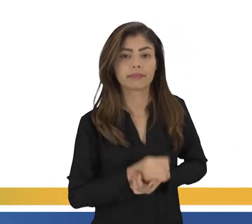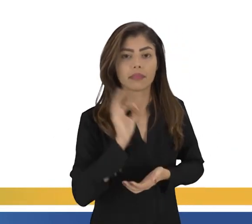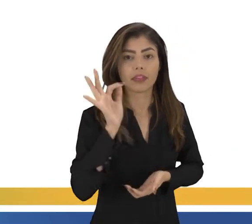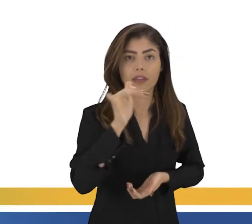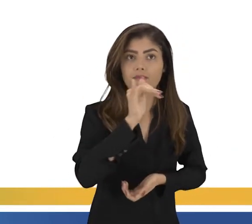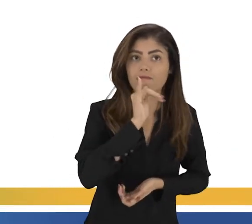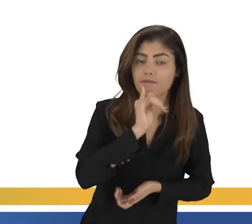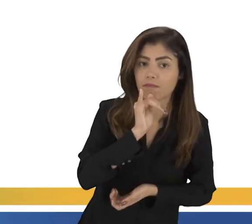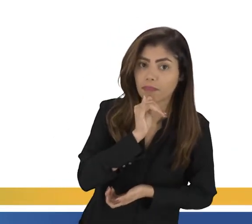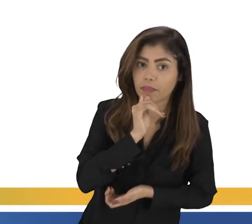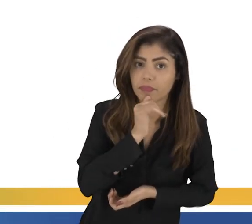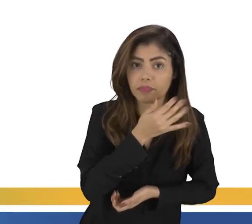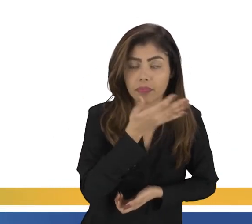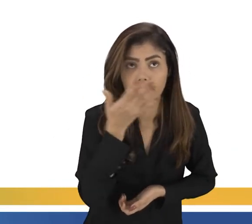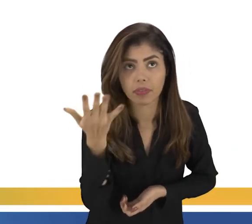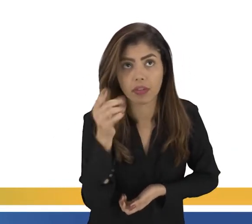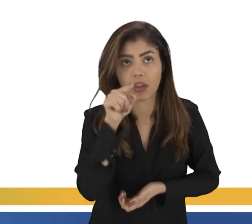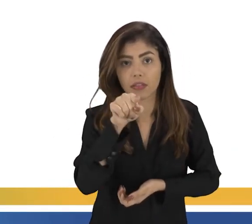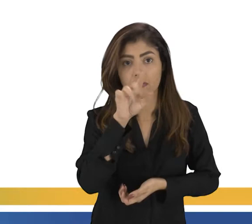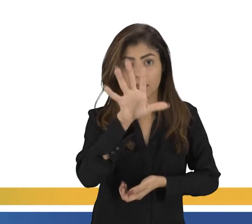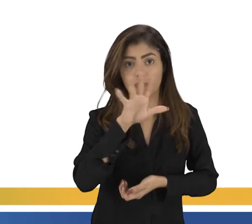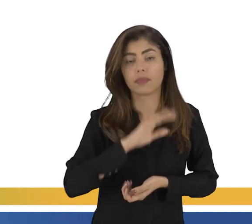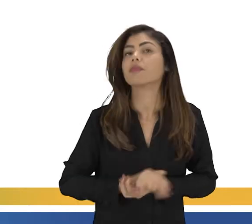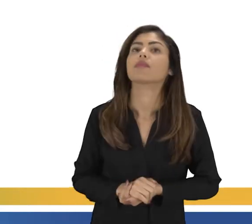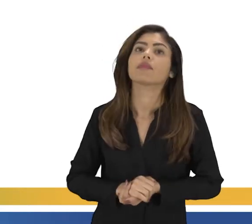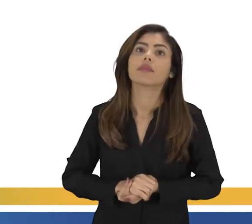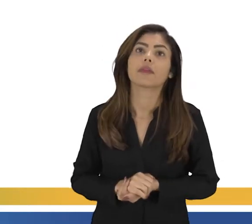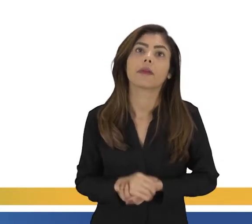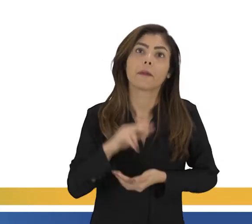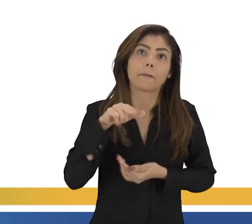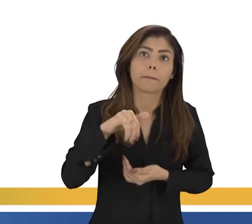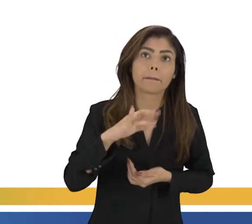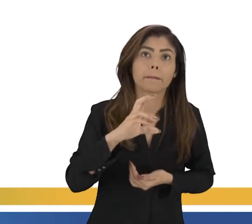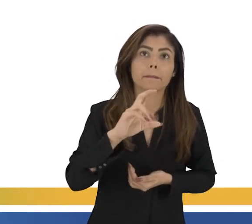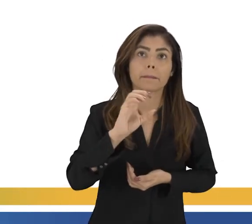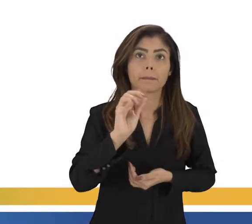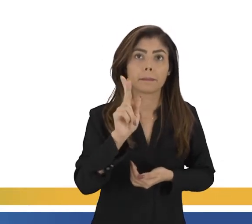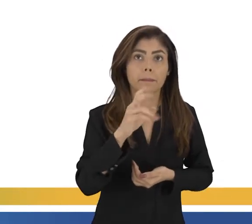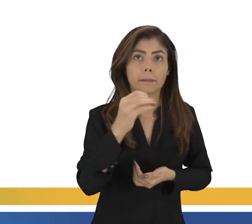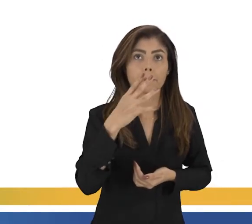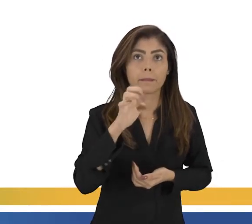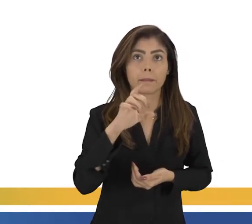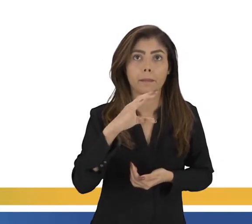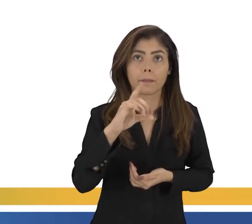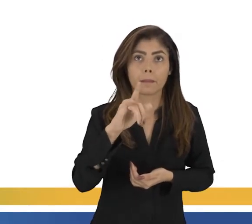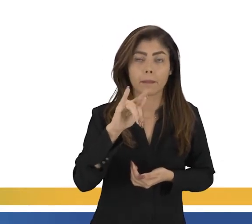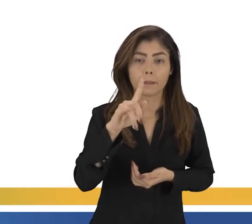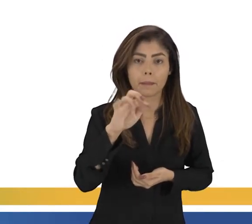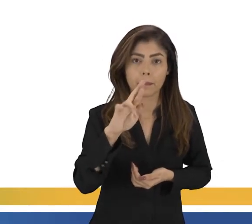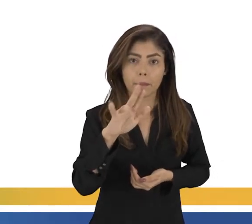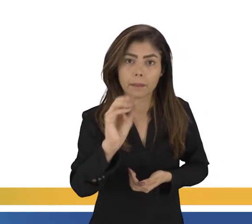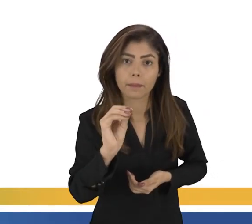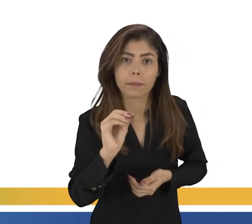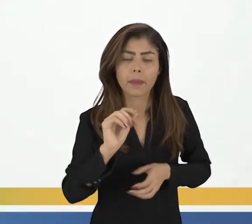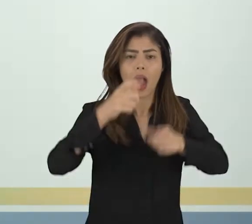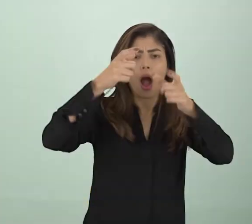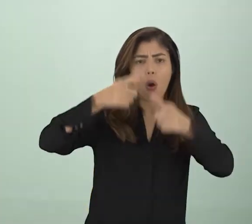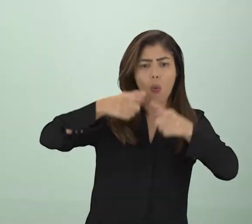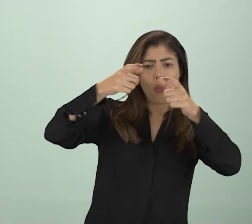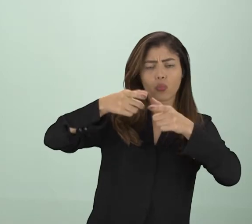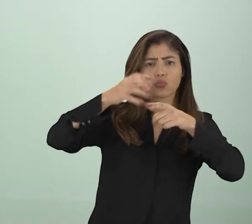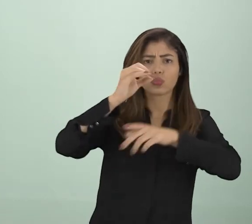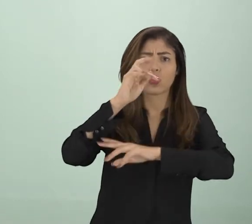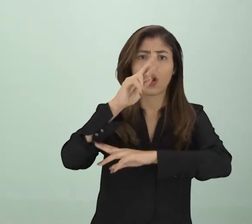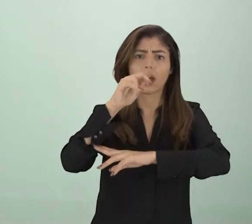exemplo que vocês estão vendo aí, então, o habitat é isso. E o nicho ecológico? O nicho ecológico é onde esse